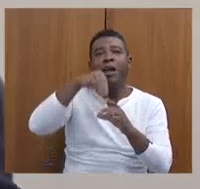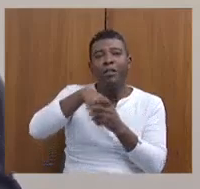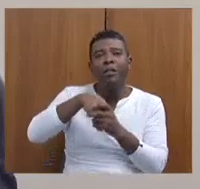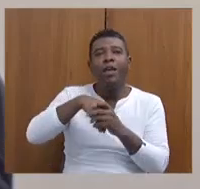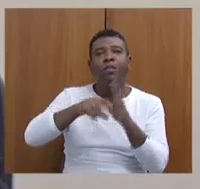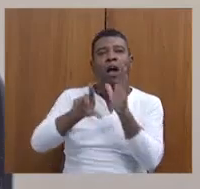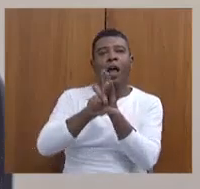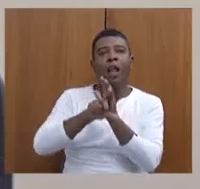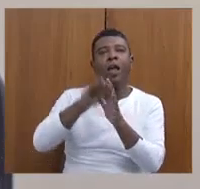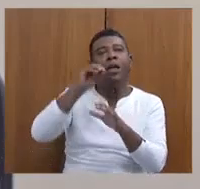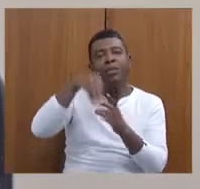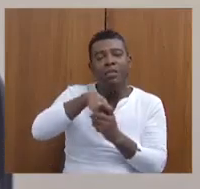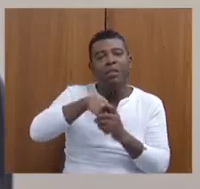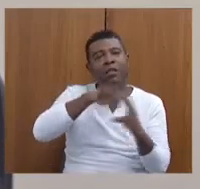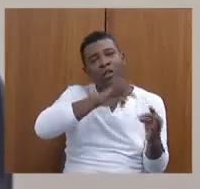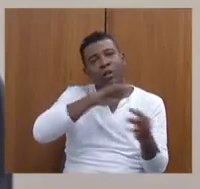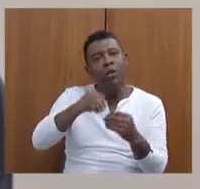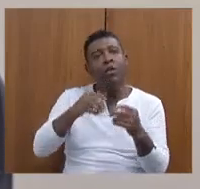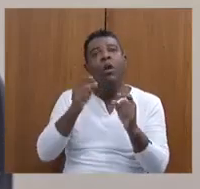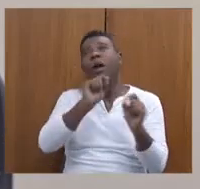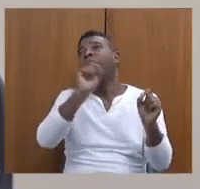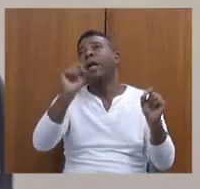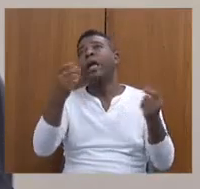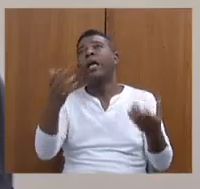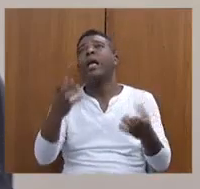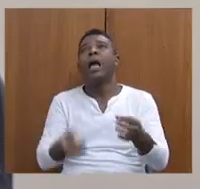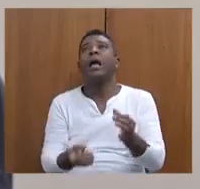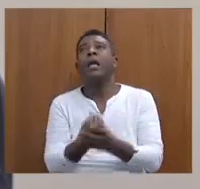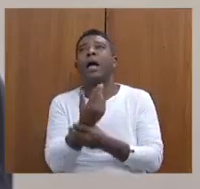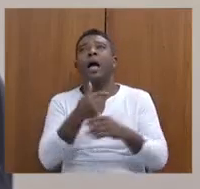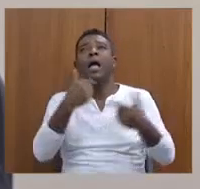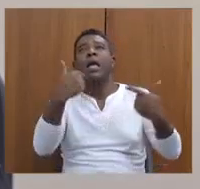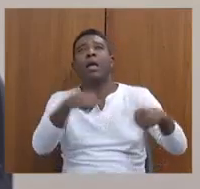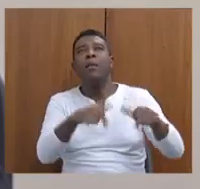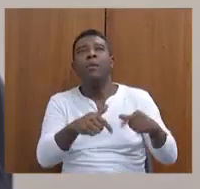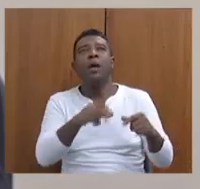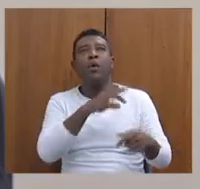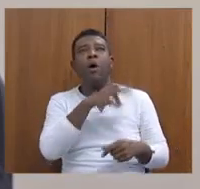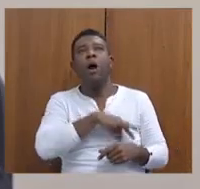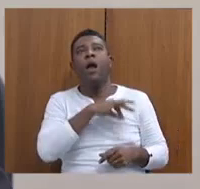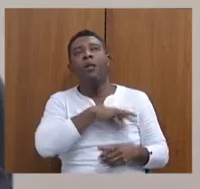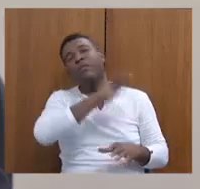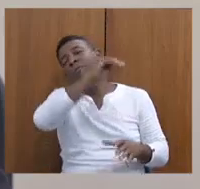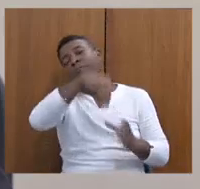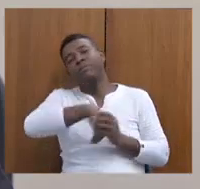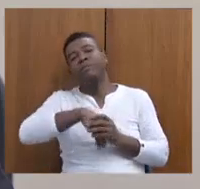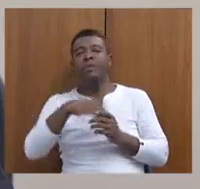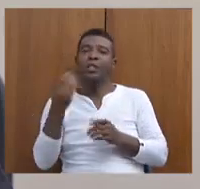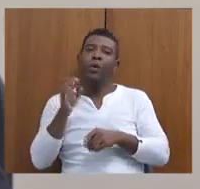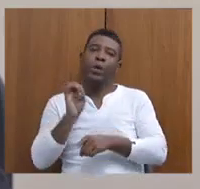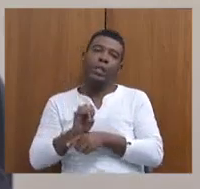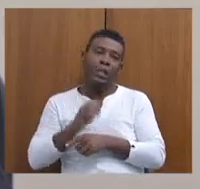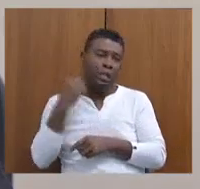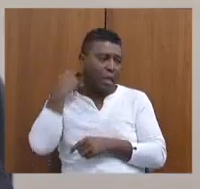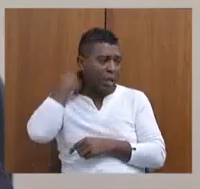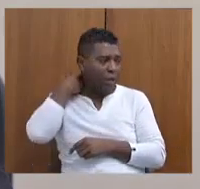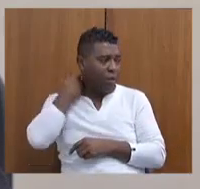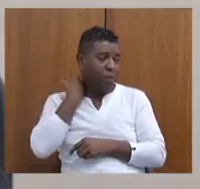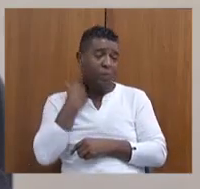gerar emprego e renda em nosso estado e a Cemig também com maior plano de investimento dessa história 42